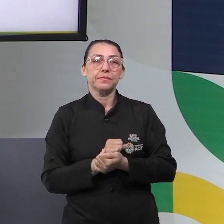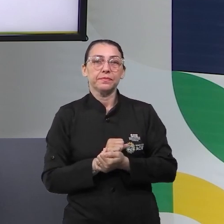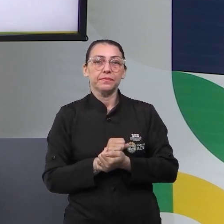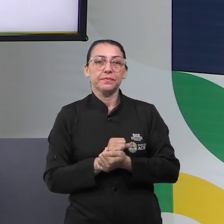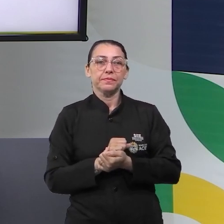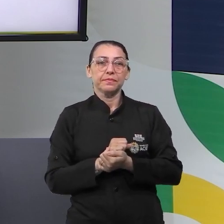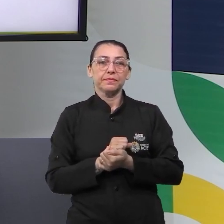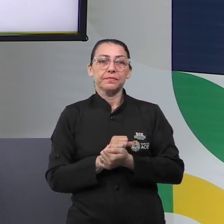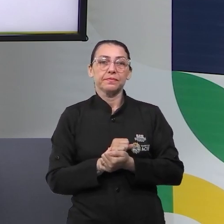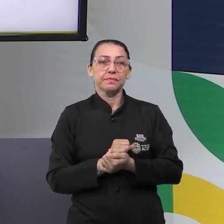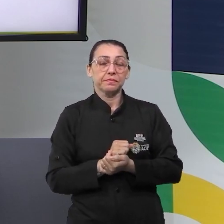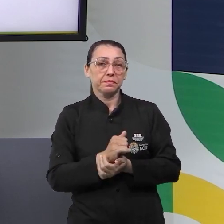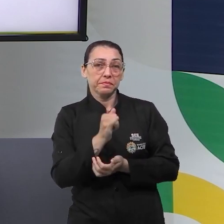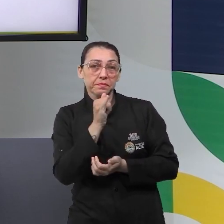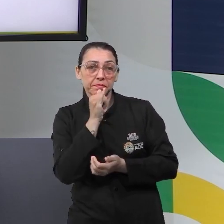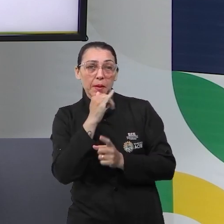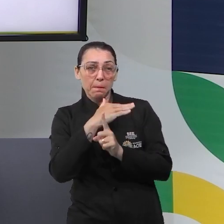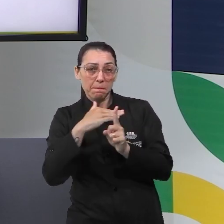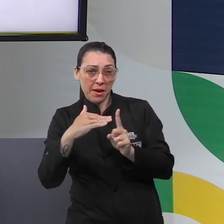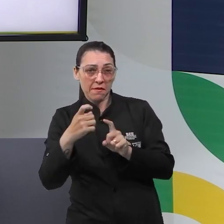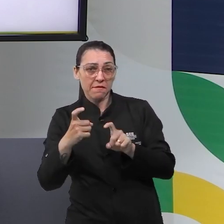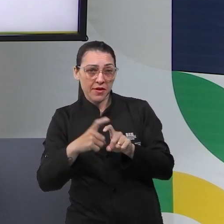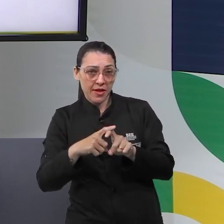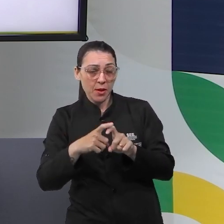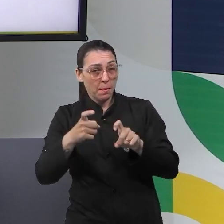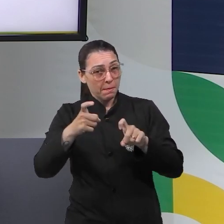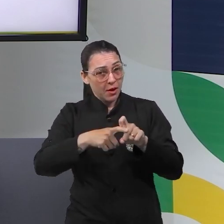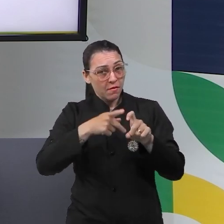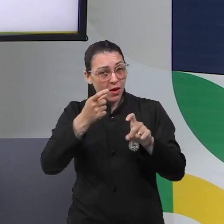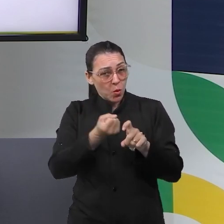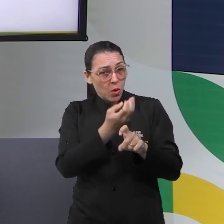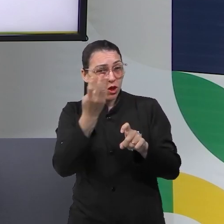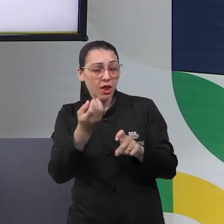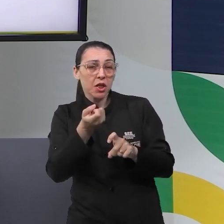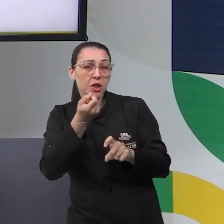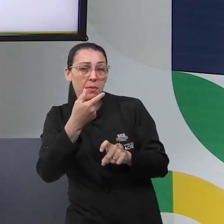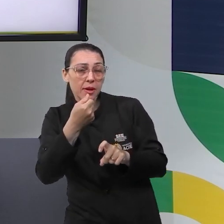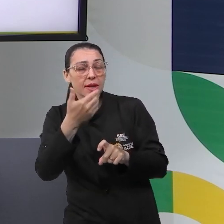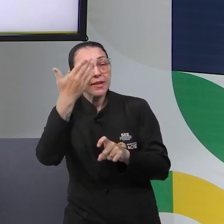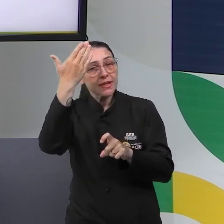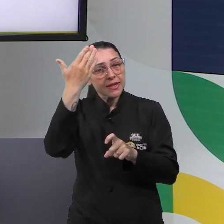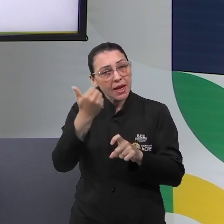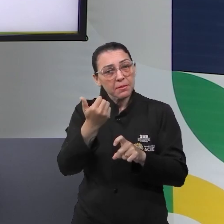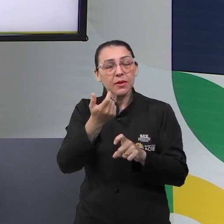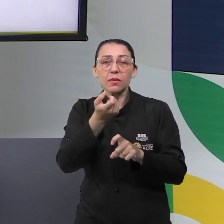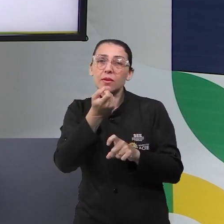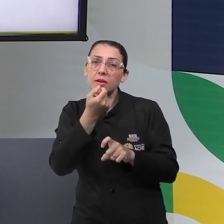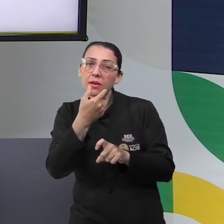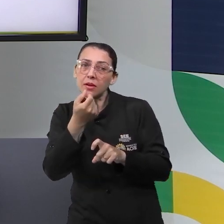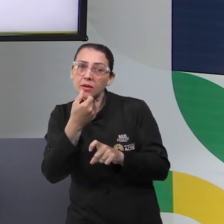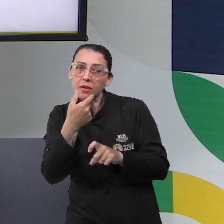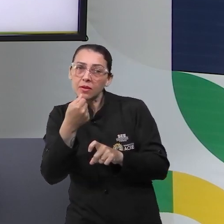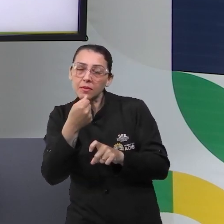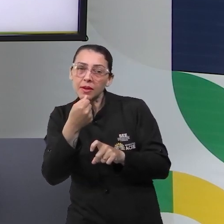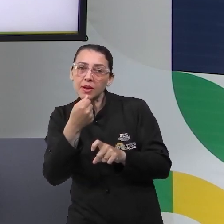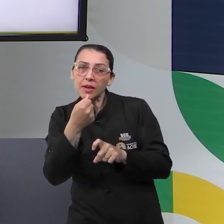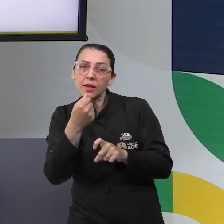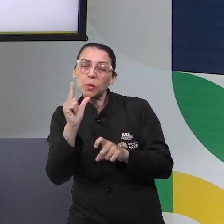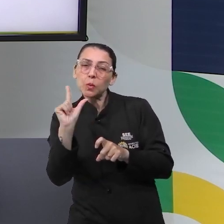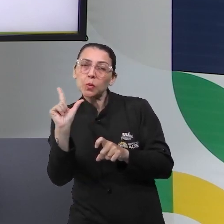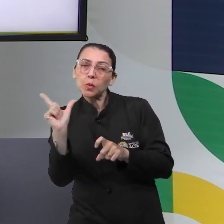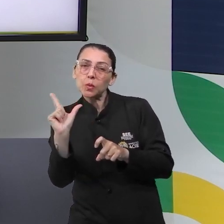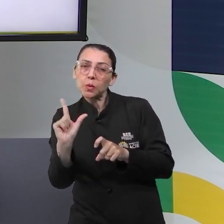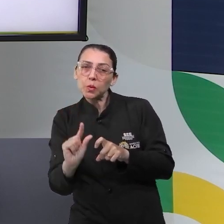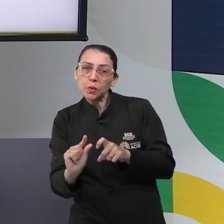questão da meia-vida. Por exemplo, quando um médico te indica uma quantidade de remédio, ele sabe que aquele remédio, ele